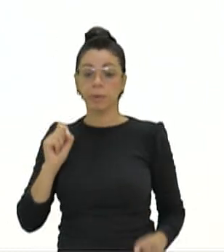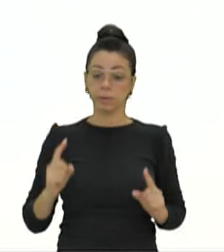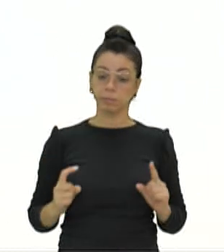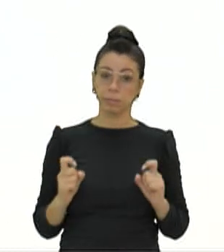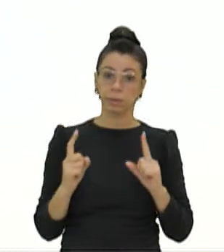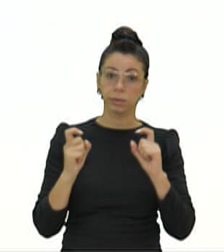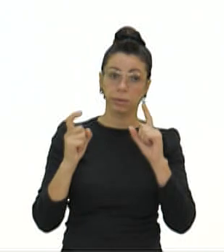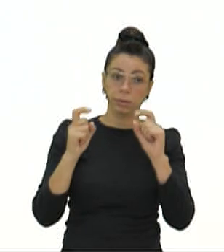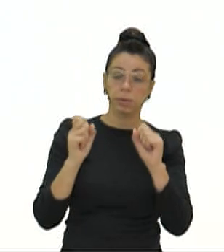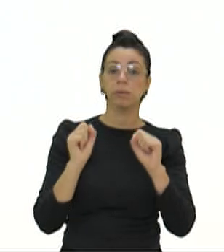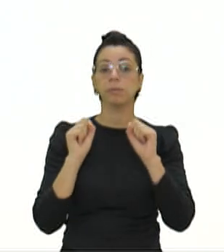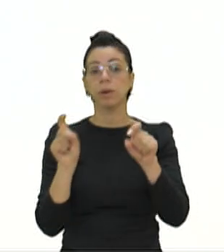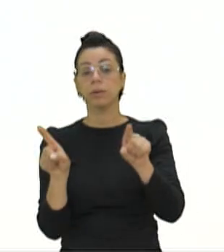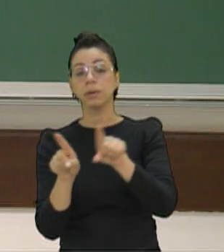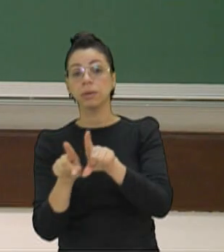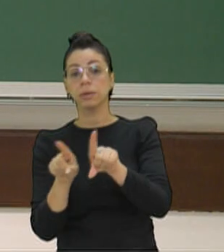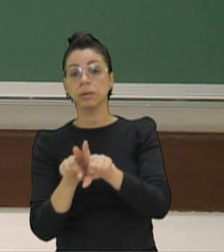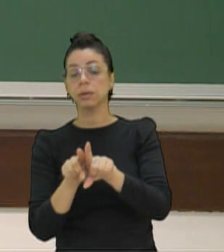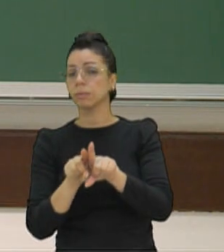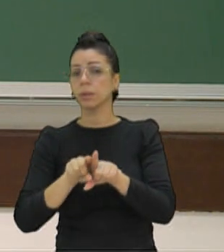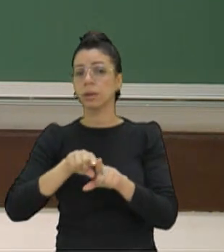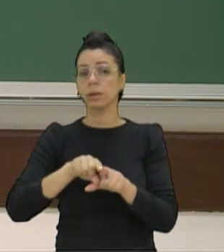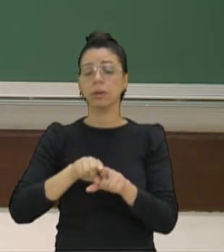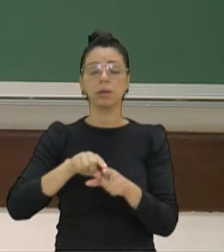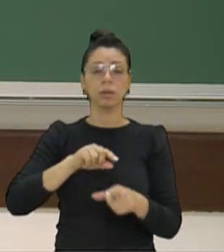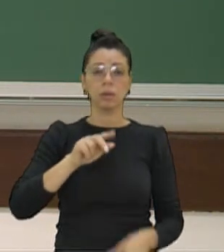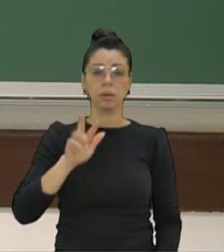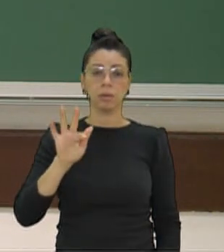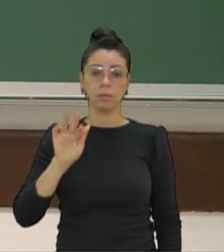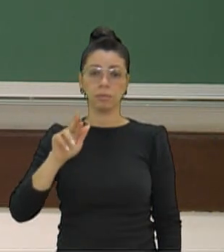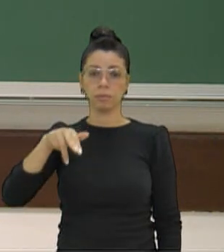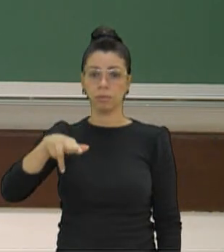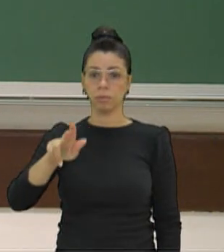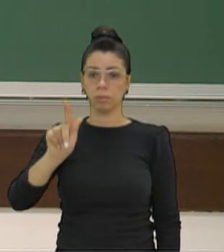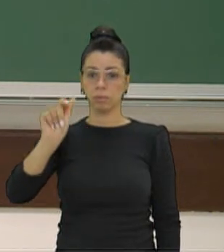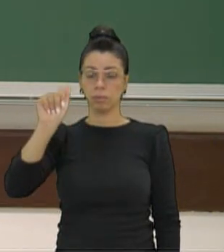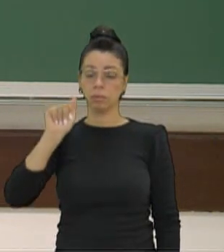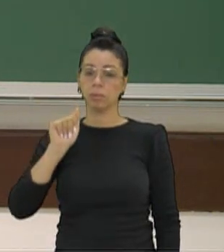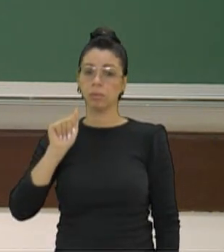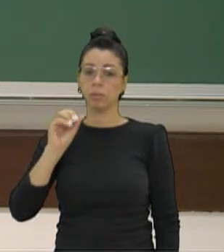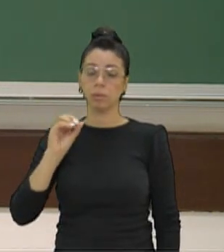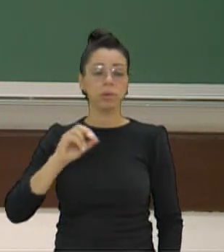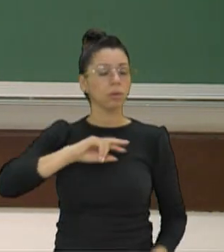bactéria, pode ser até fungo e protozoário. Então tem vários tipos de pneumonia,